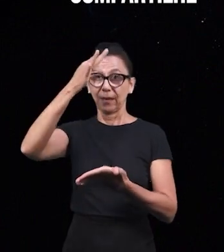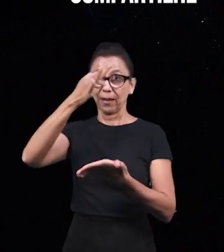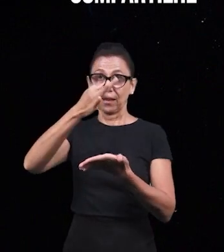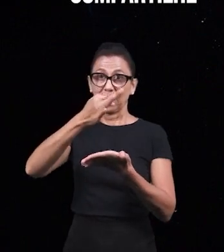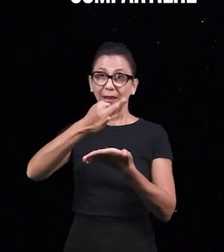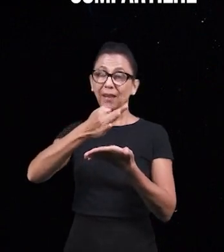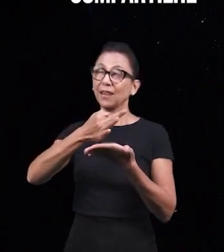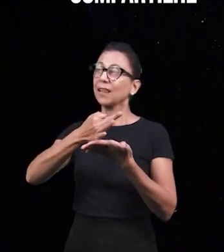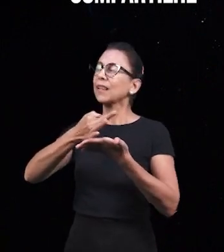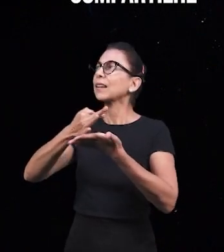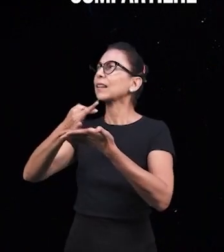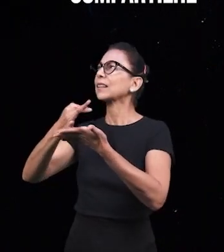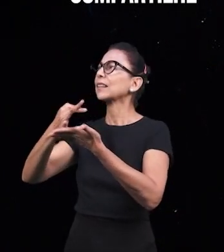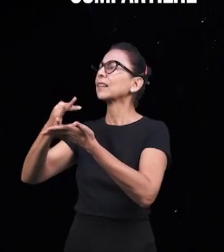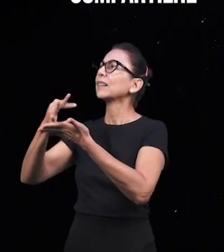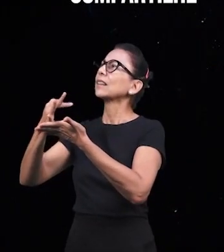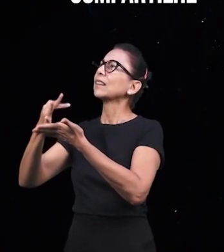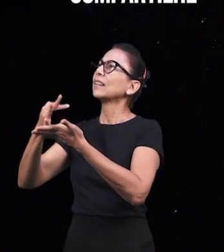pela fé